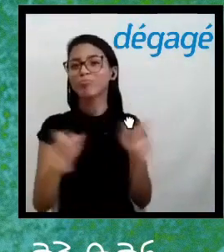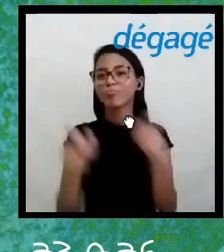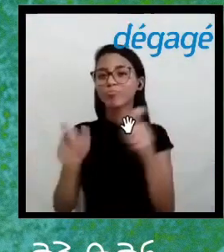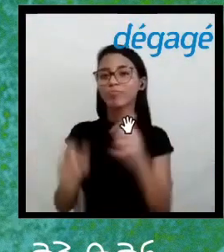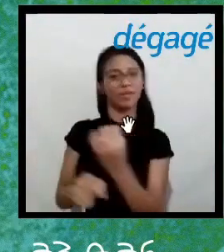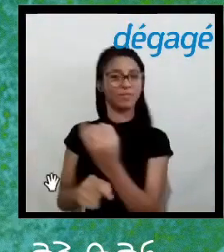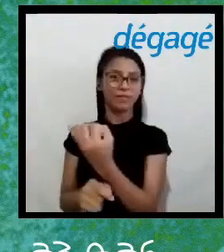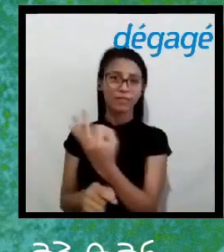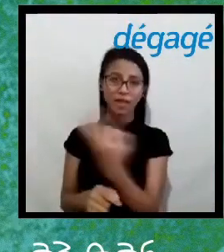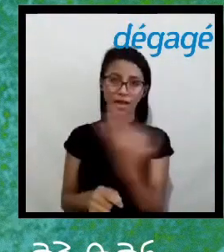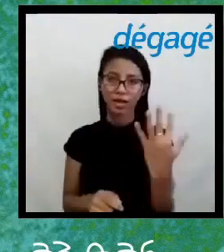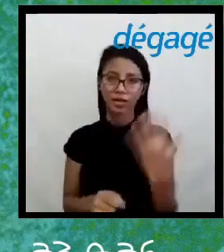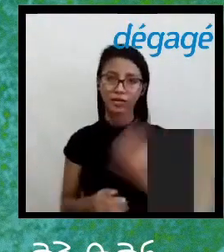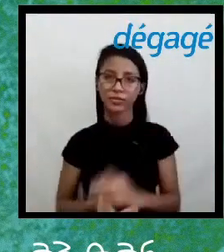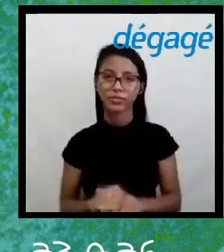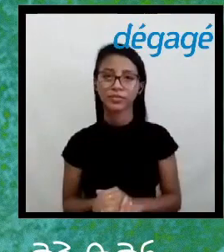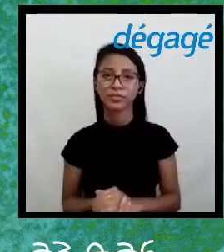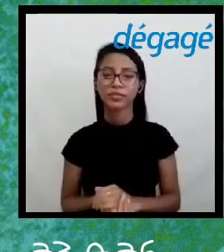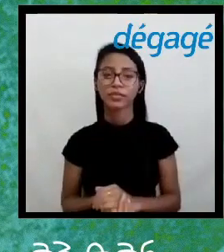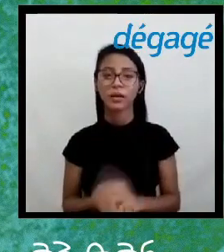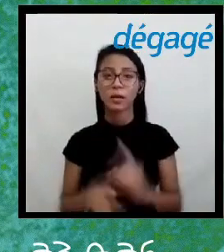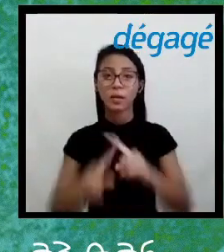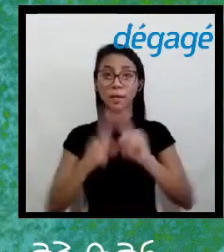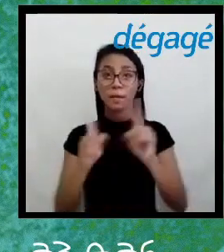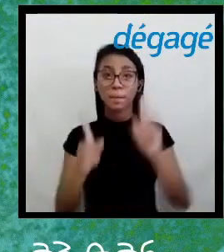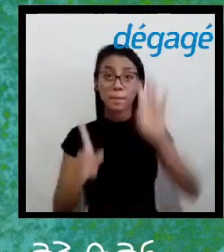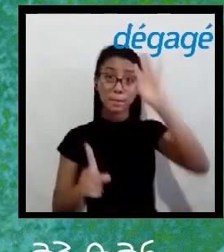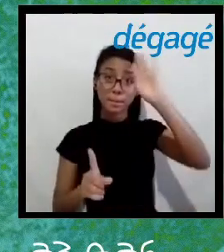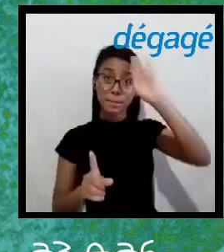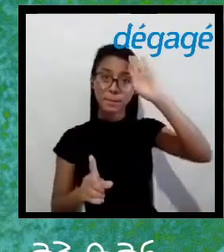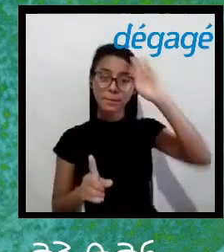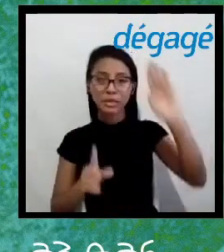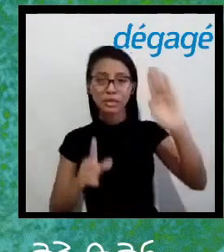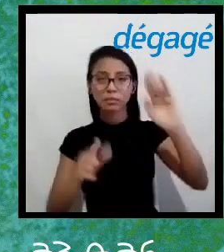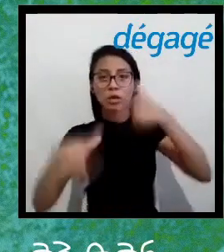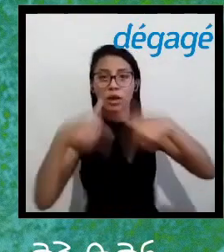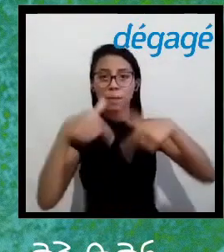mas o meu principal trabalho é como professora de teatro em classe regular.